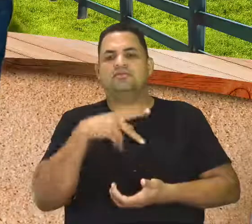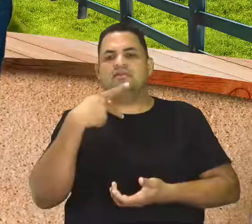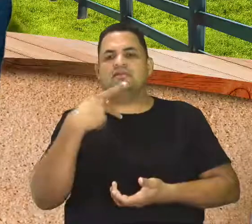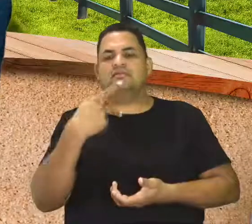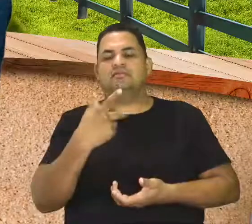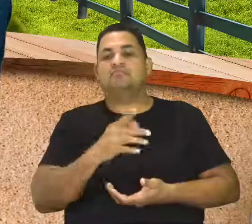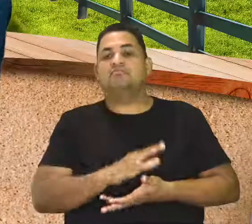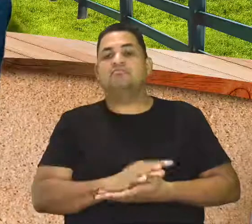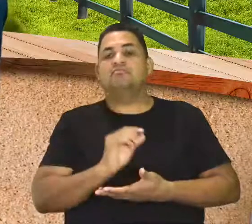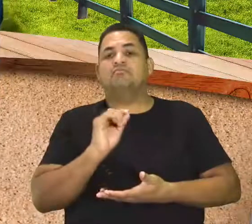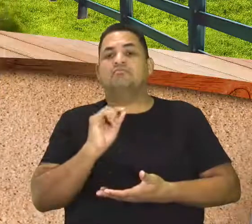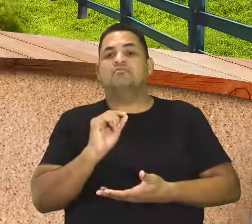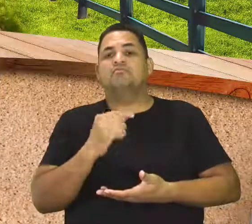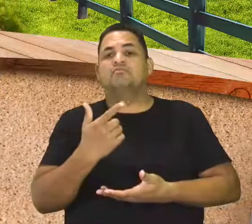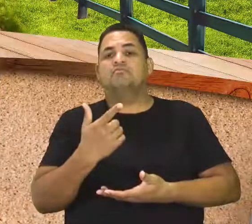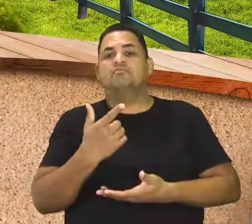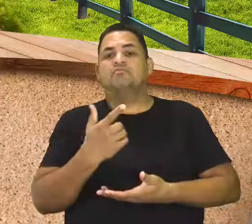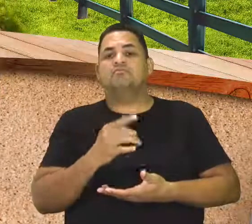Da condição